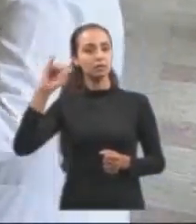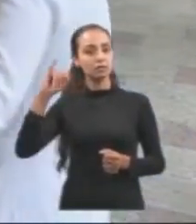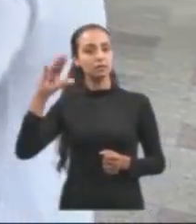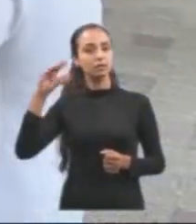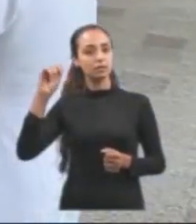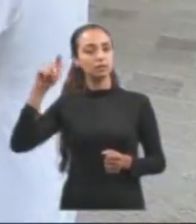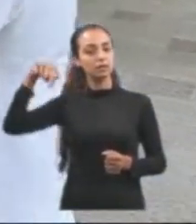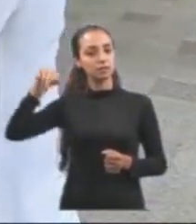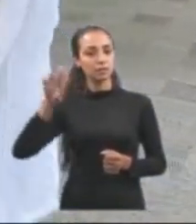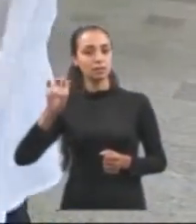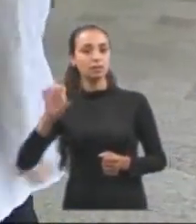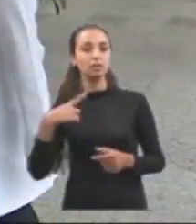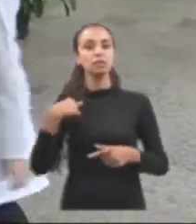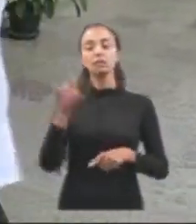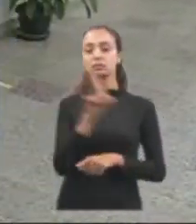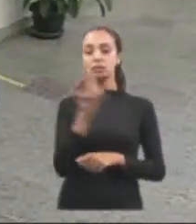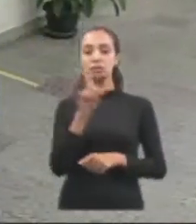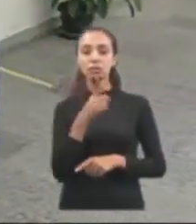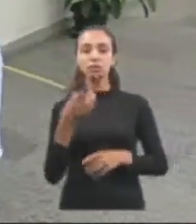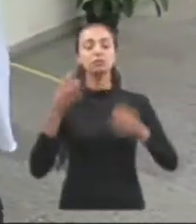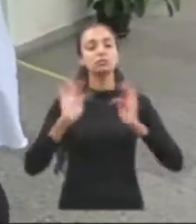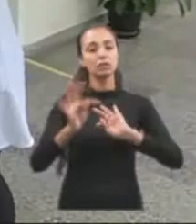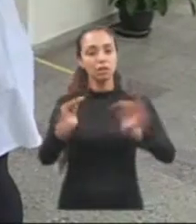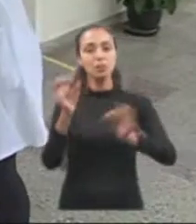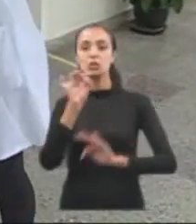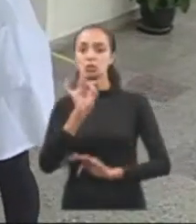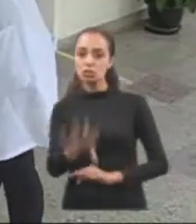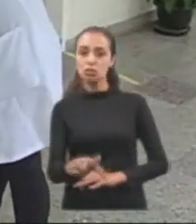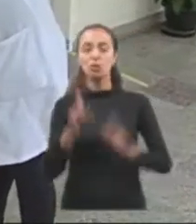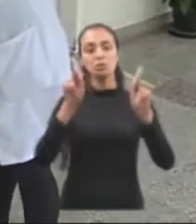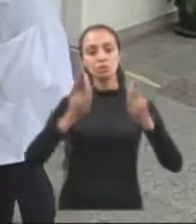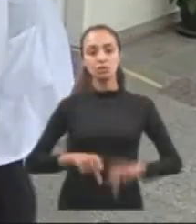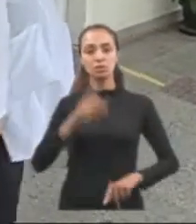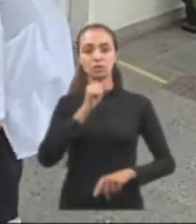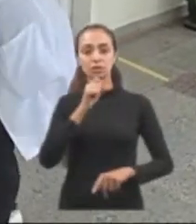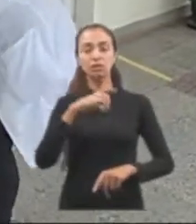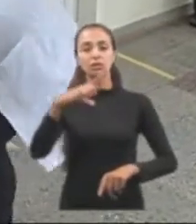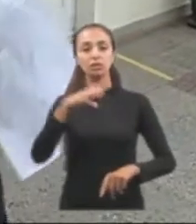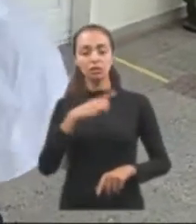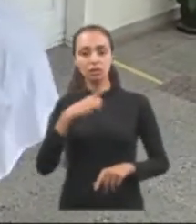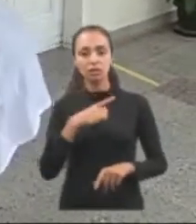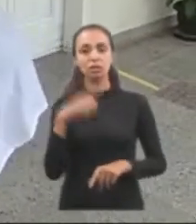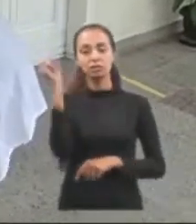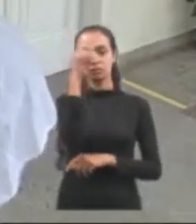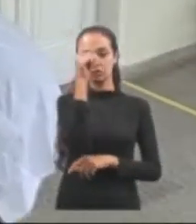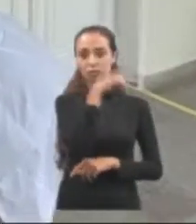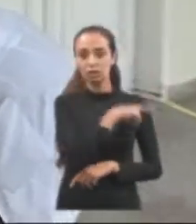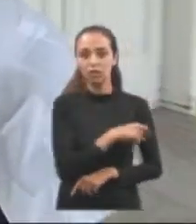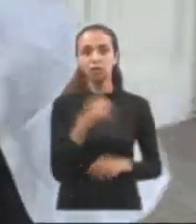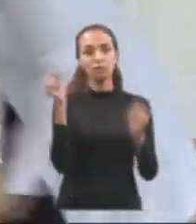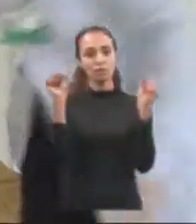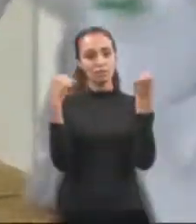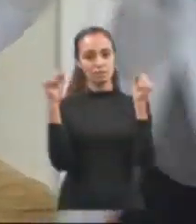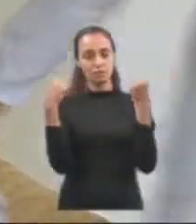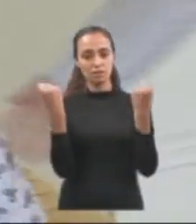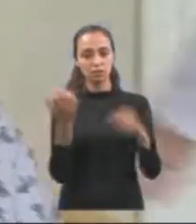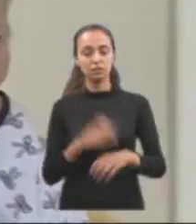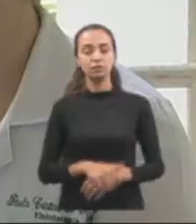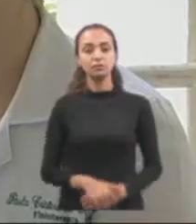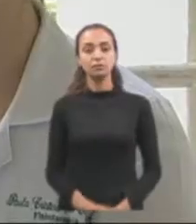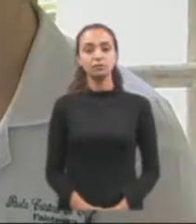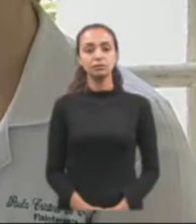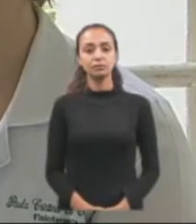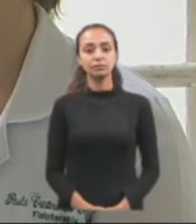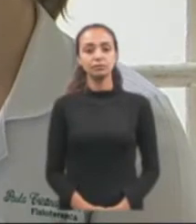de fisioterapia não se restringem apenas aos idosos que possuem alguma dificuldade física. A gente atende quase todos